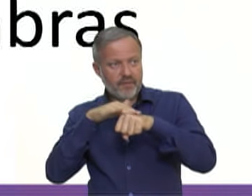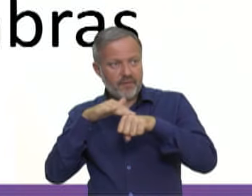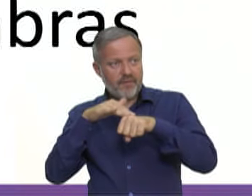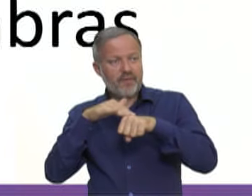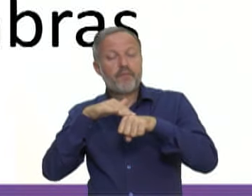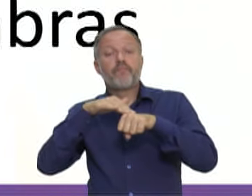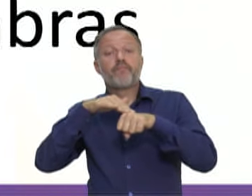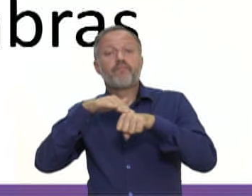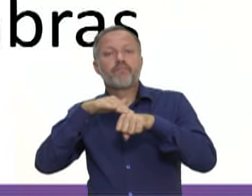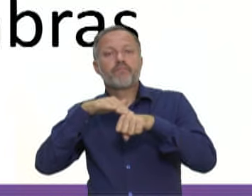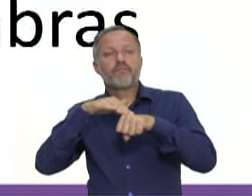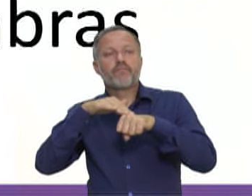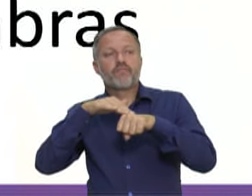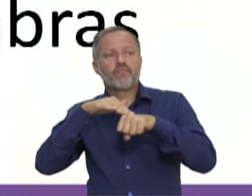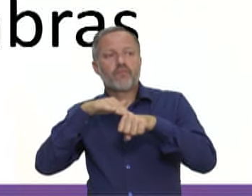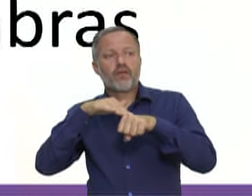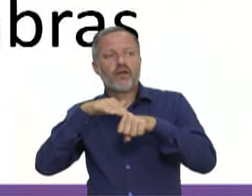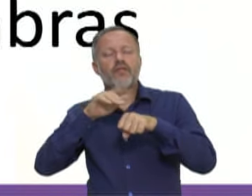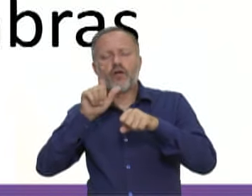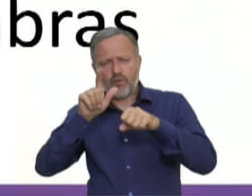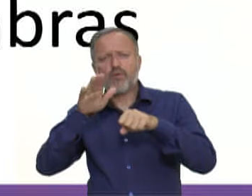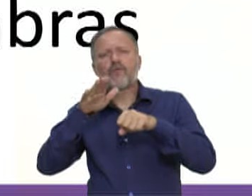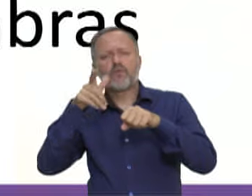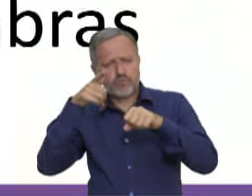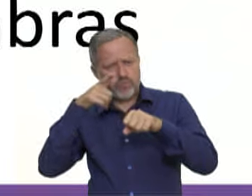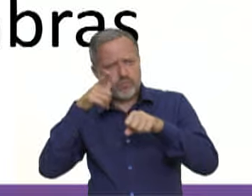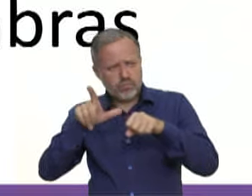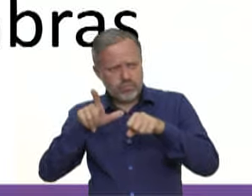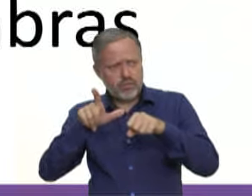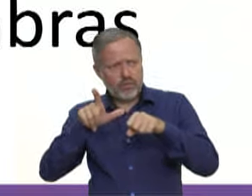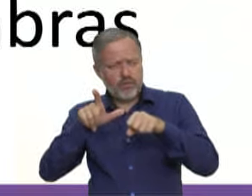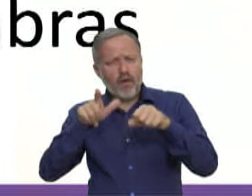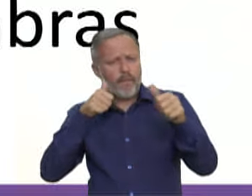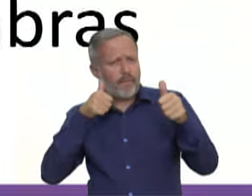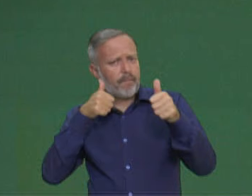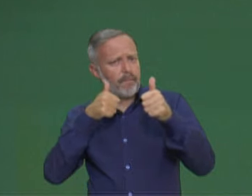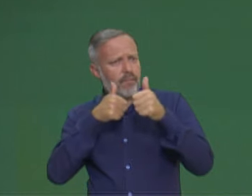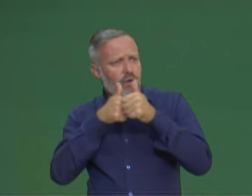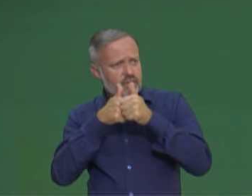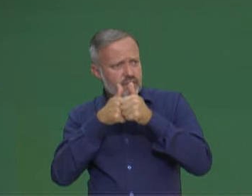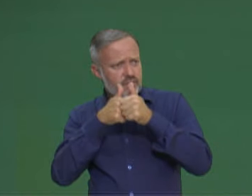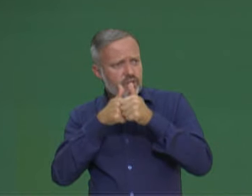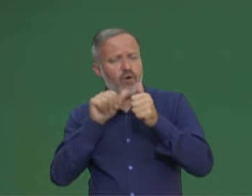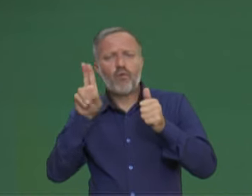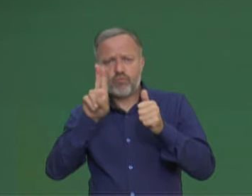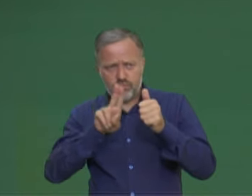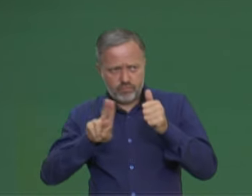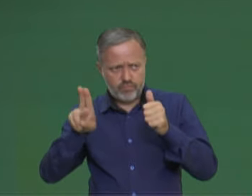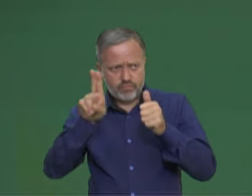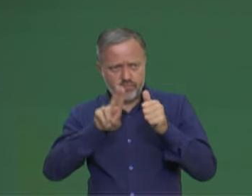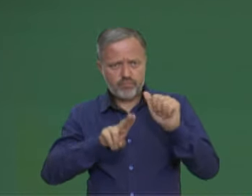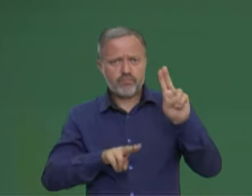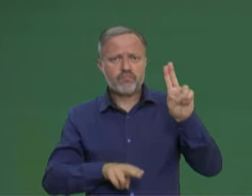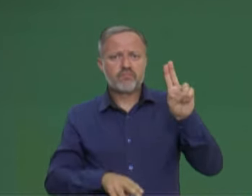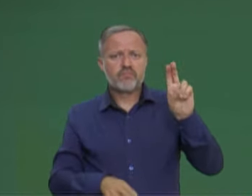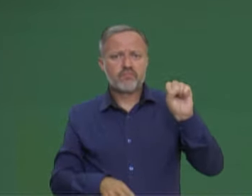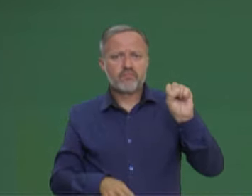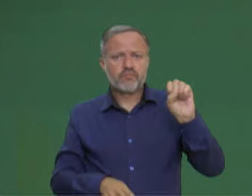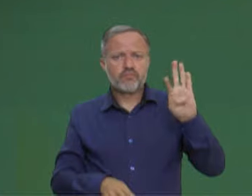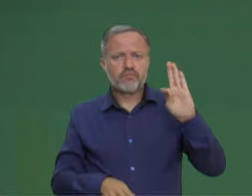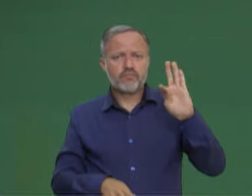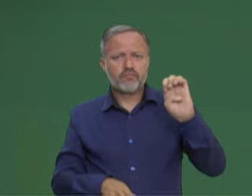gente fala na internet, eu posso também ser mais próximo utilizando o usted, desde que eu